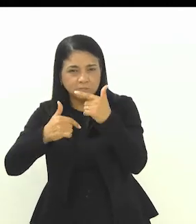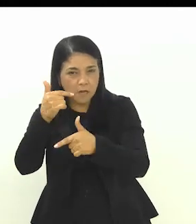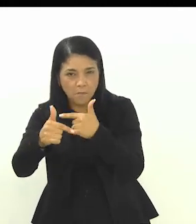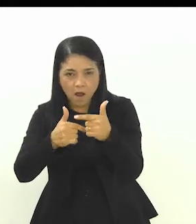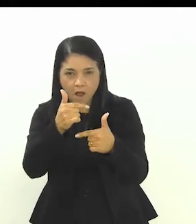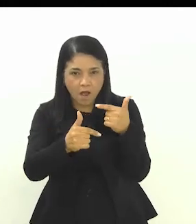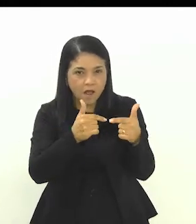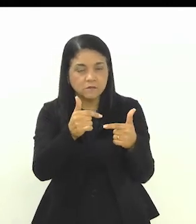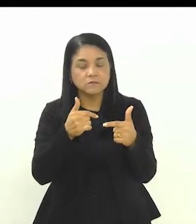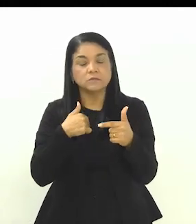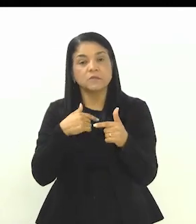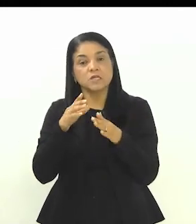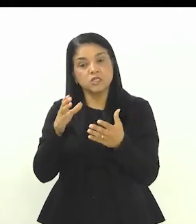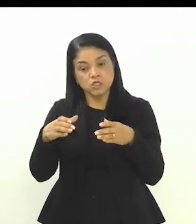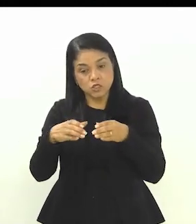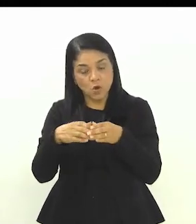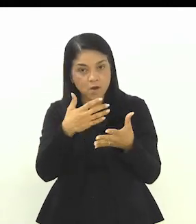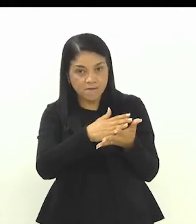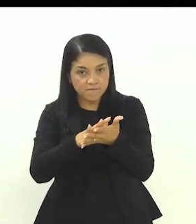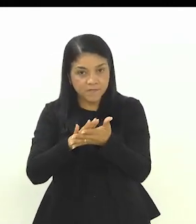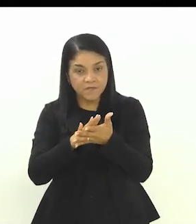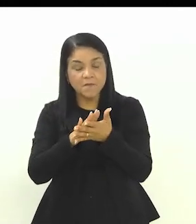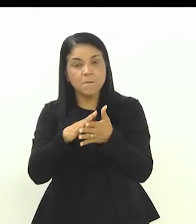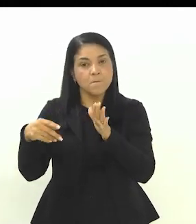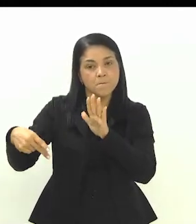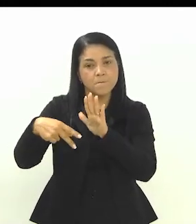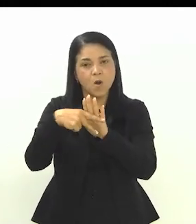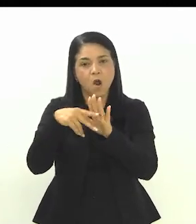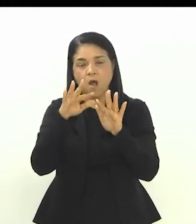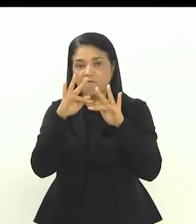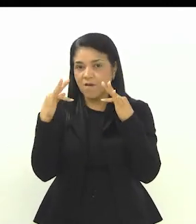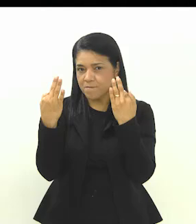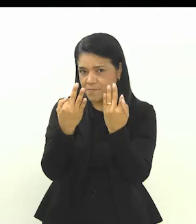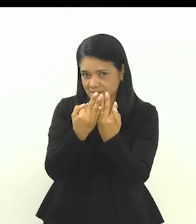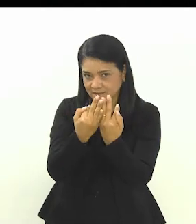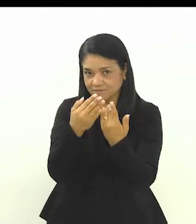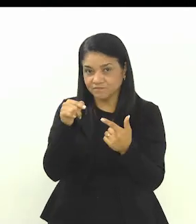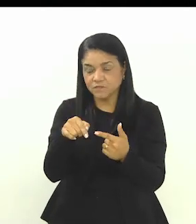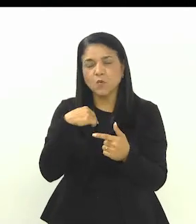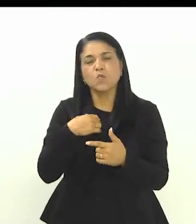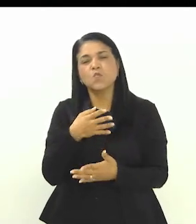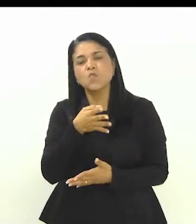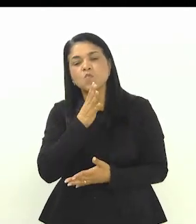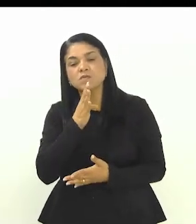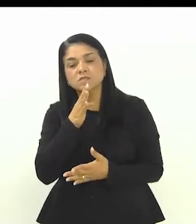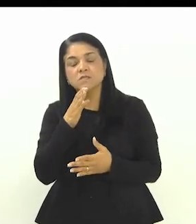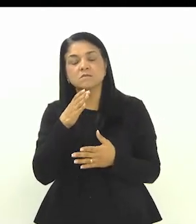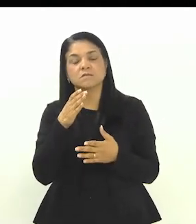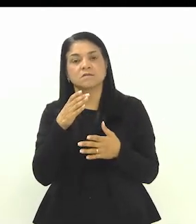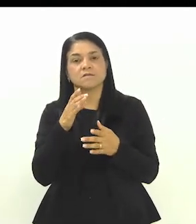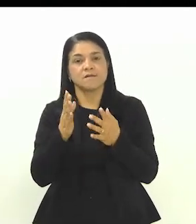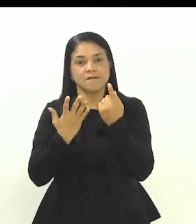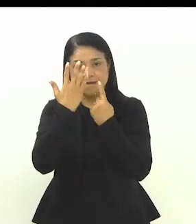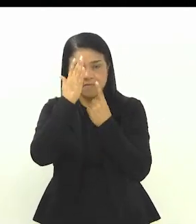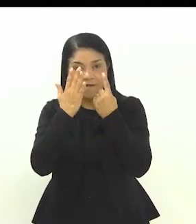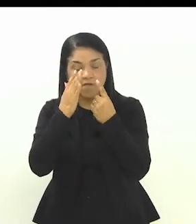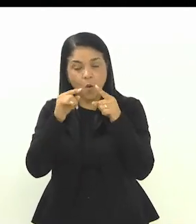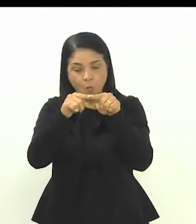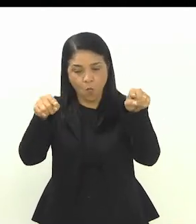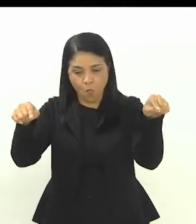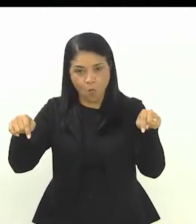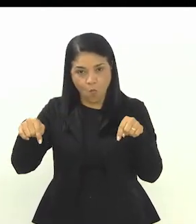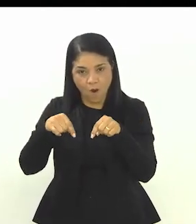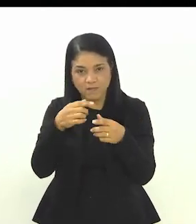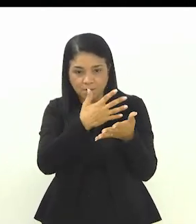muito familiar, né, de bairro, e ali eu comecei a conhecer carnaval em quadra. Posterior, no ano subsequente, acho que